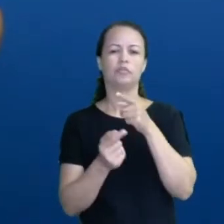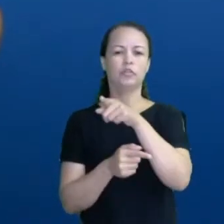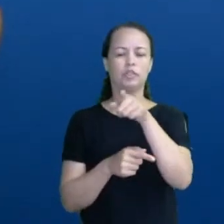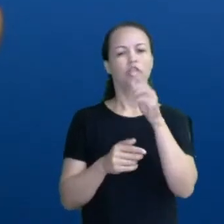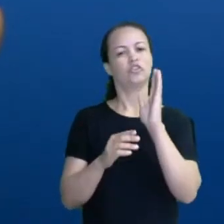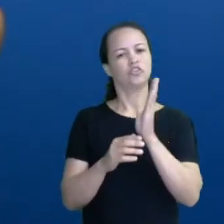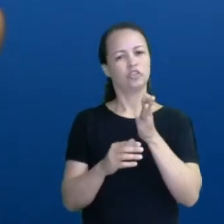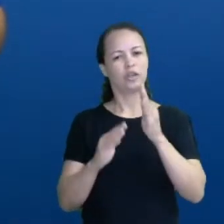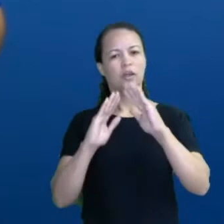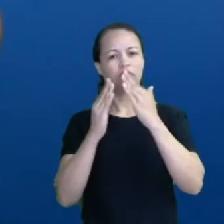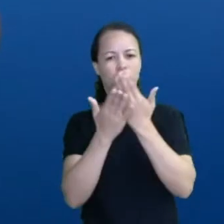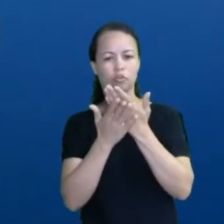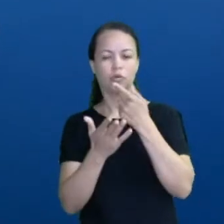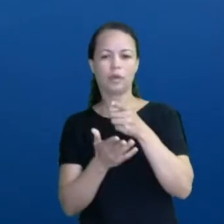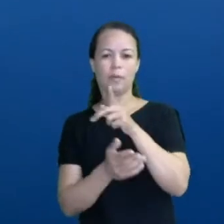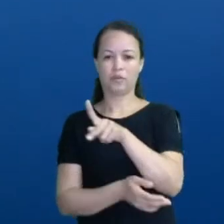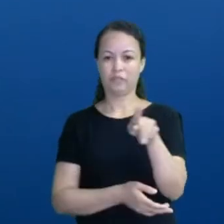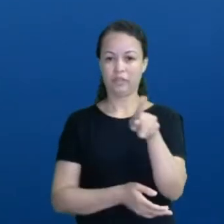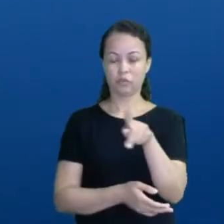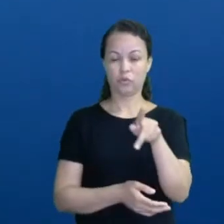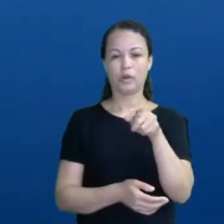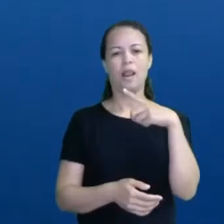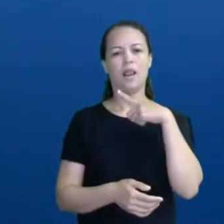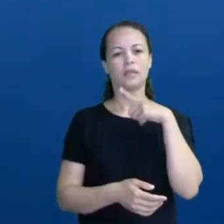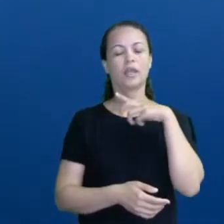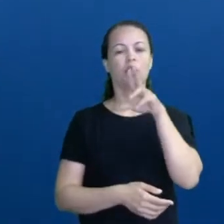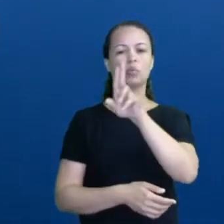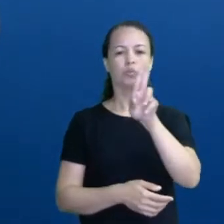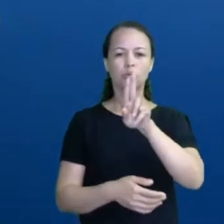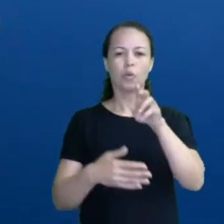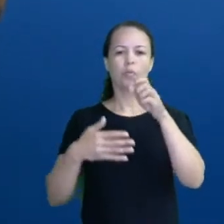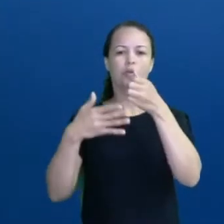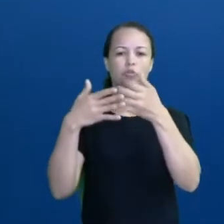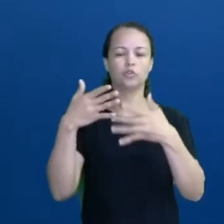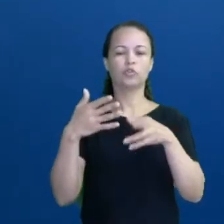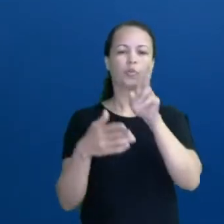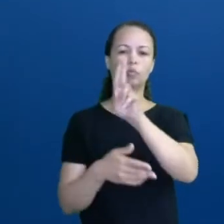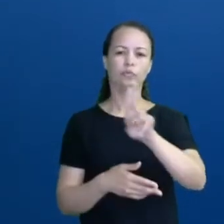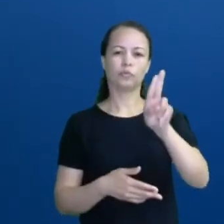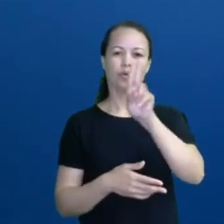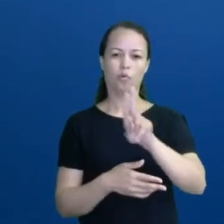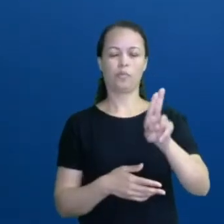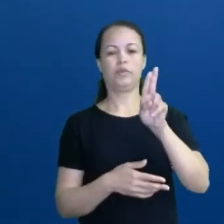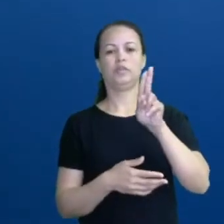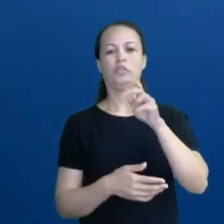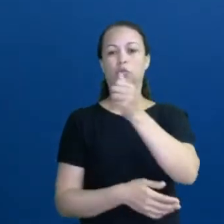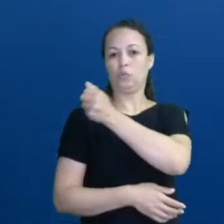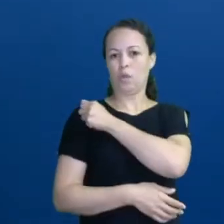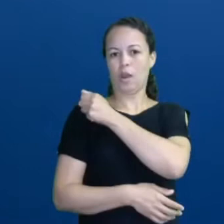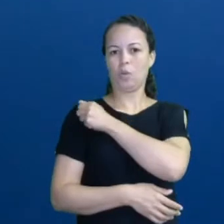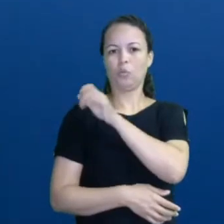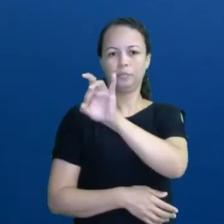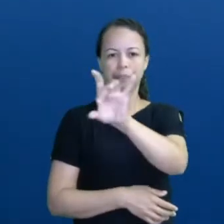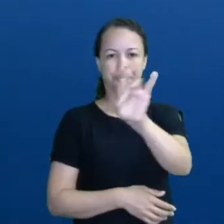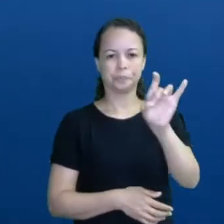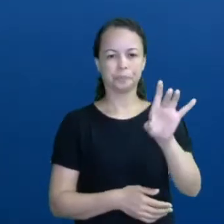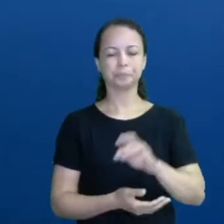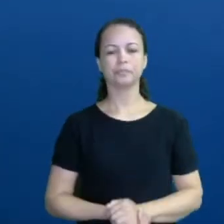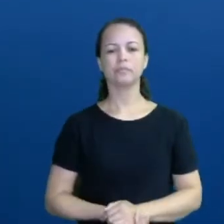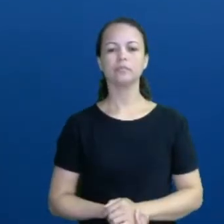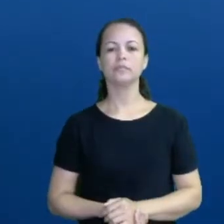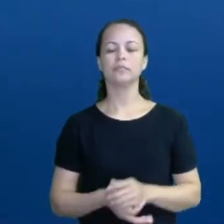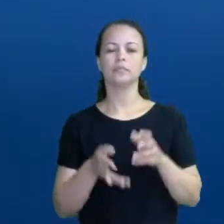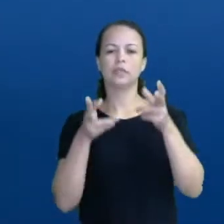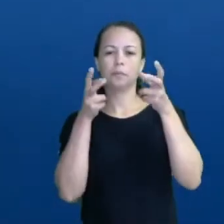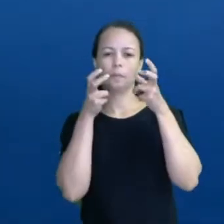você sabe que a professora, ela faz uma chamada. O que é uma chamada? Chamar os nomes de cada aluno. Então,